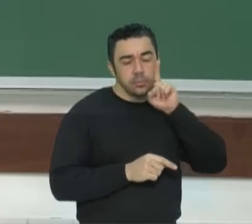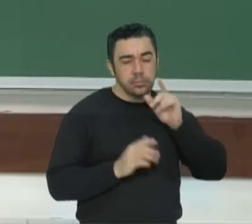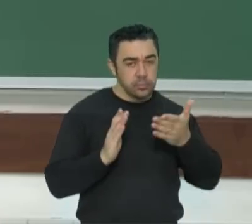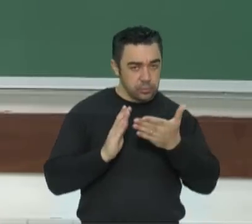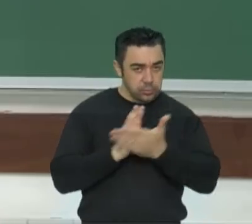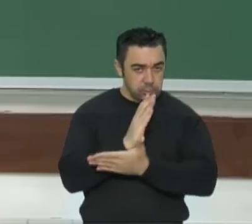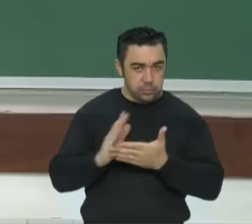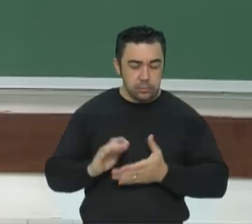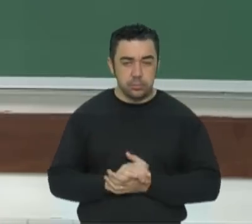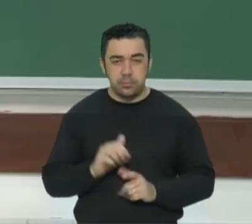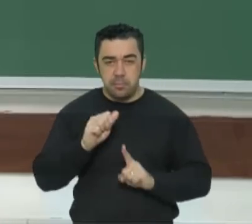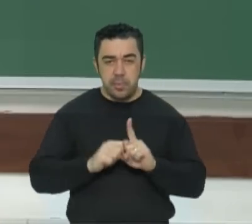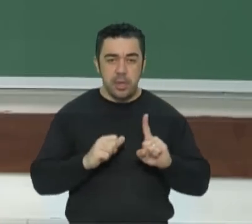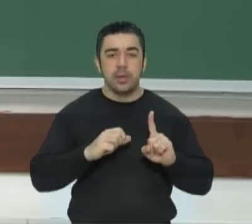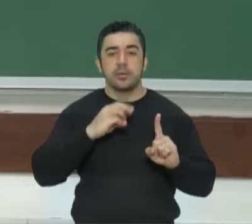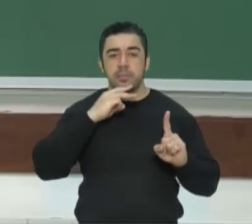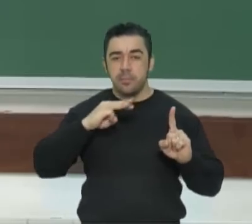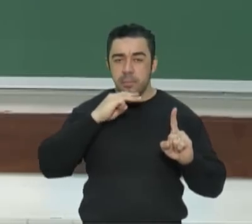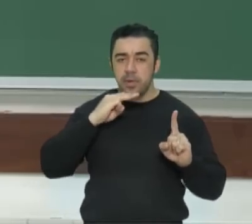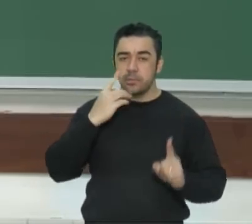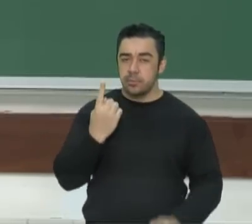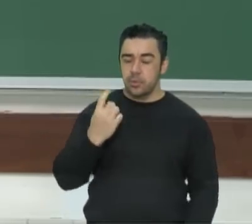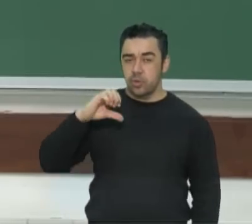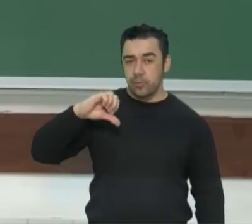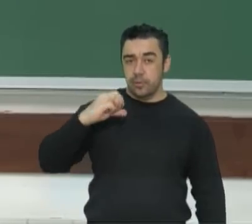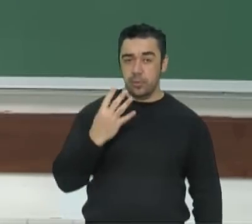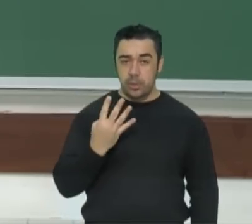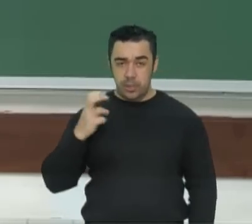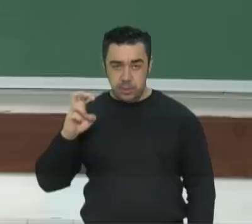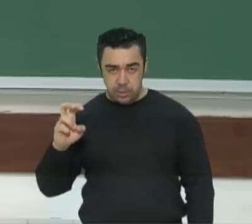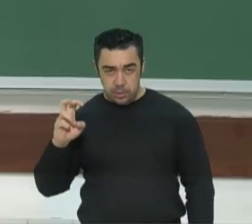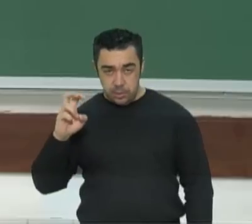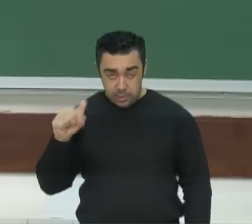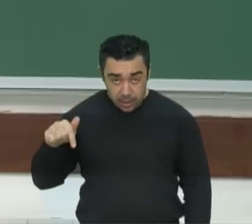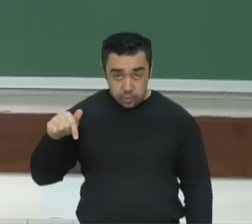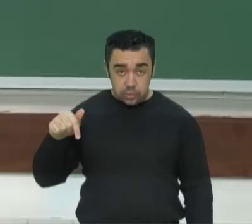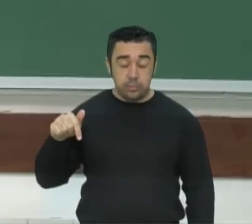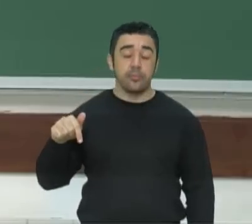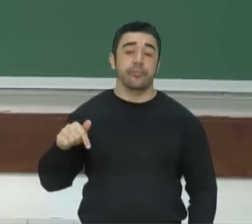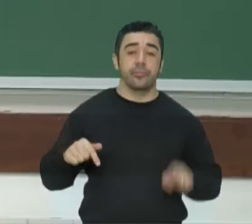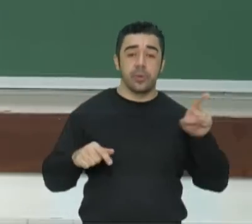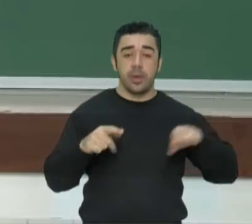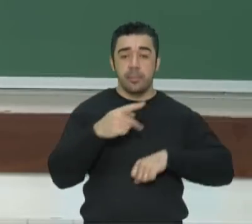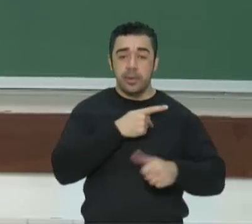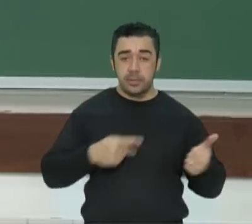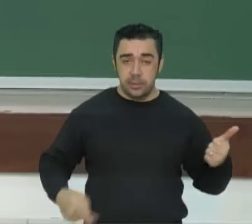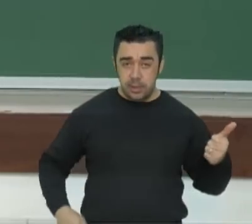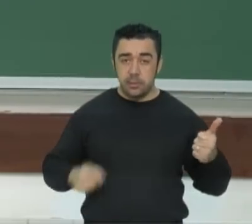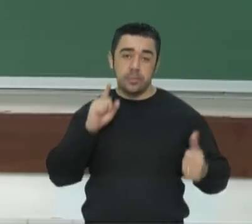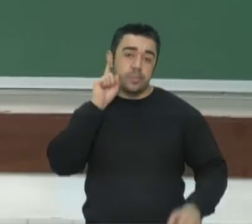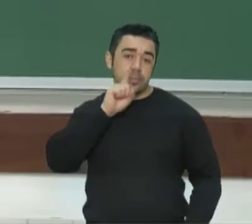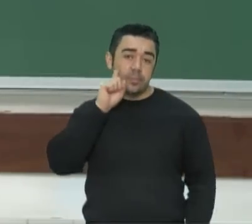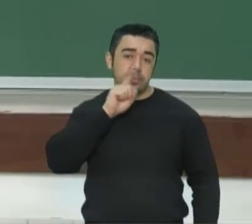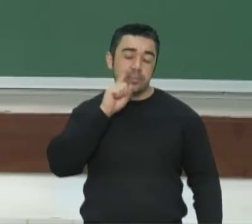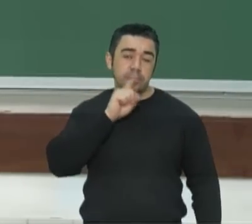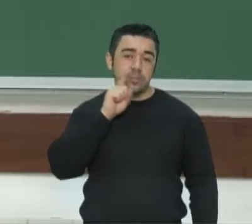em março de 1947, em 12 de março, o presidente dos Estados Unidos, Harry Truman, fez um discurso no Congresso